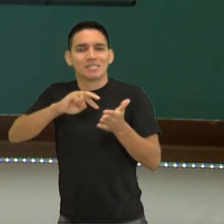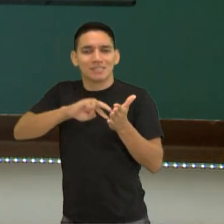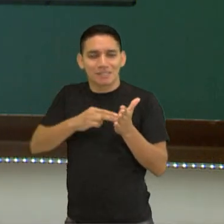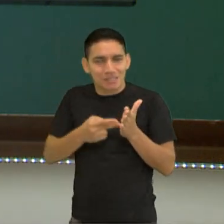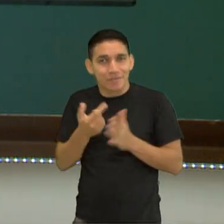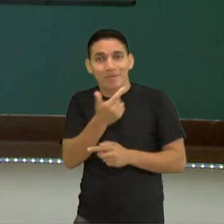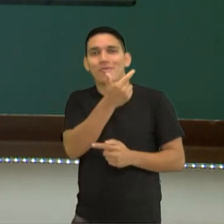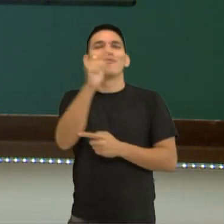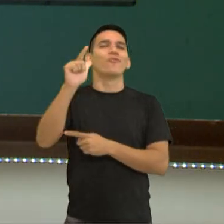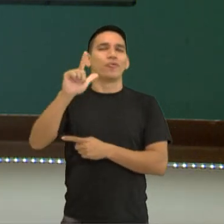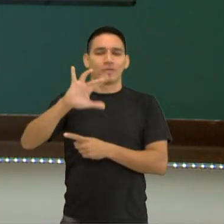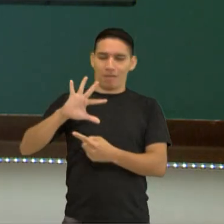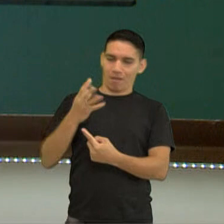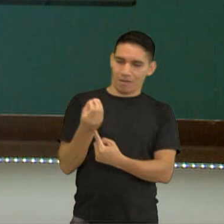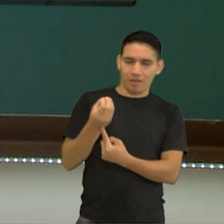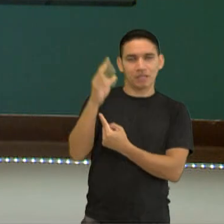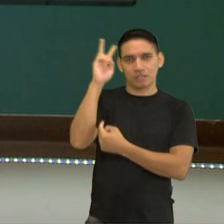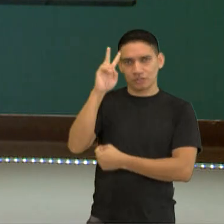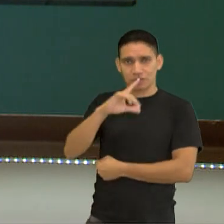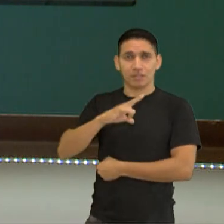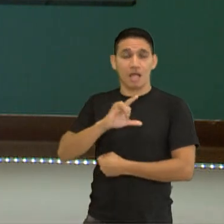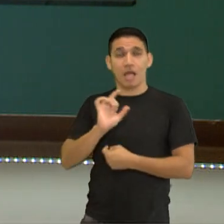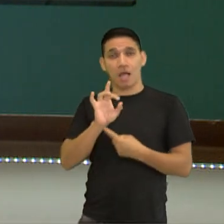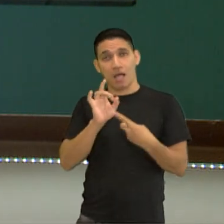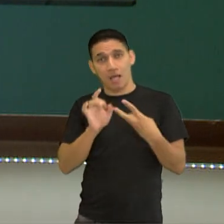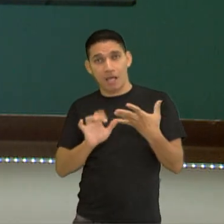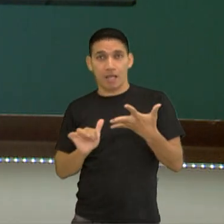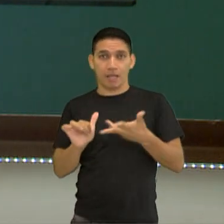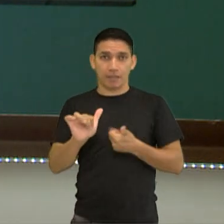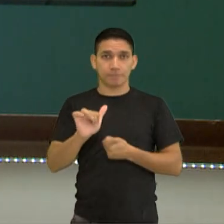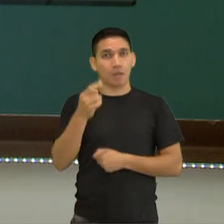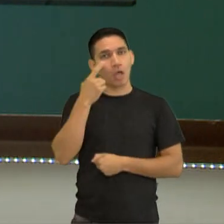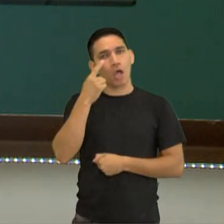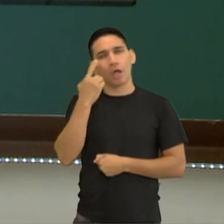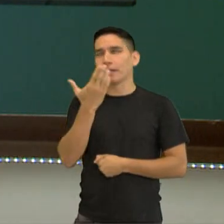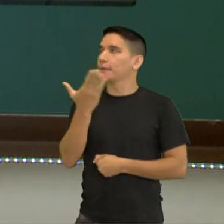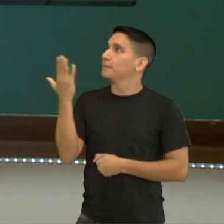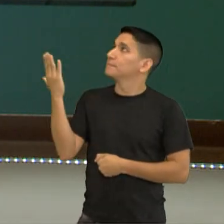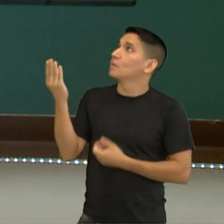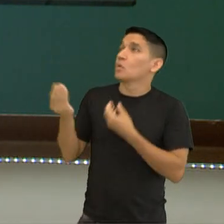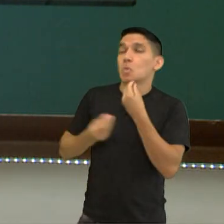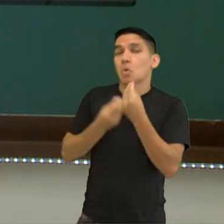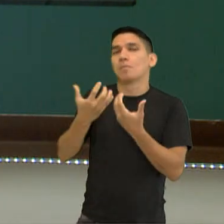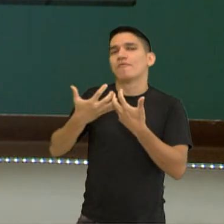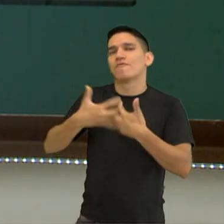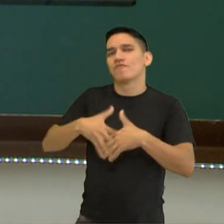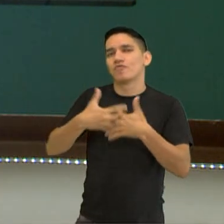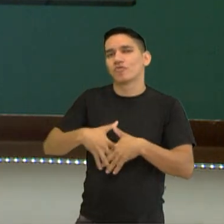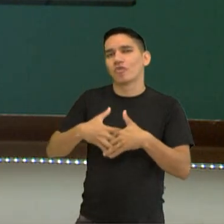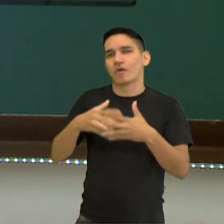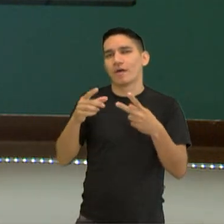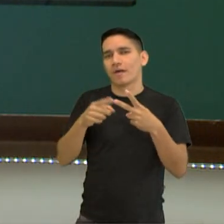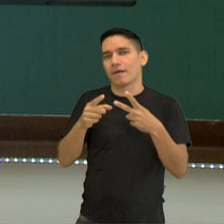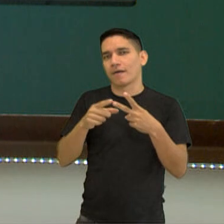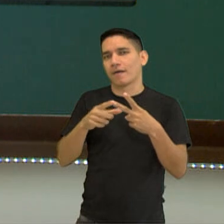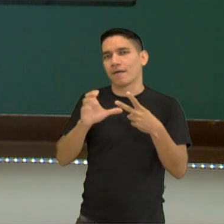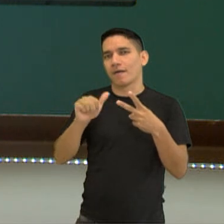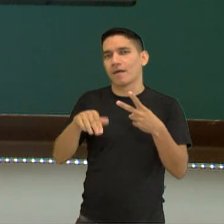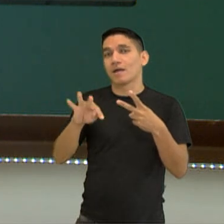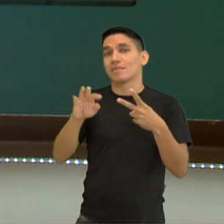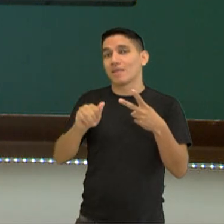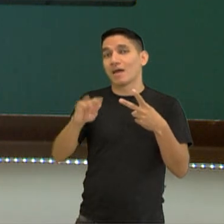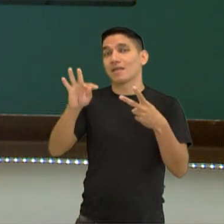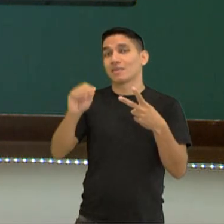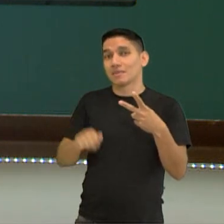significado na história da arte para cada elemento, tá? Vamos escutar uma cantata escrita por